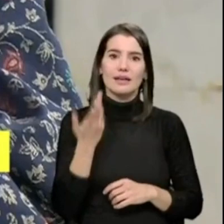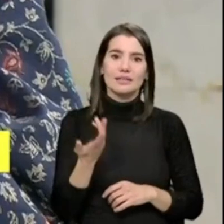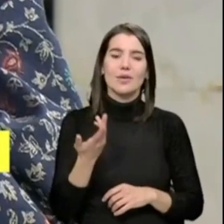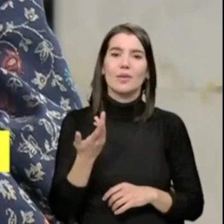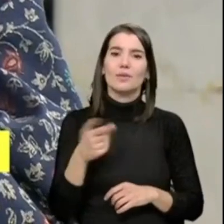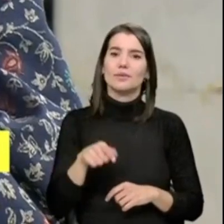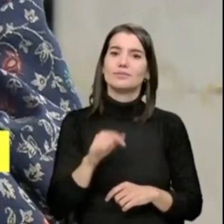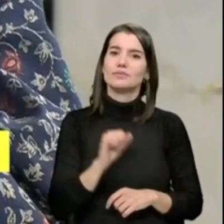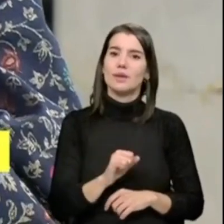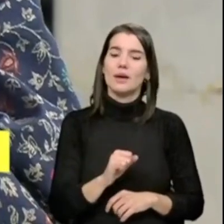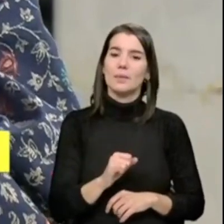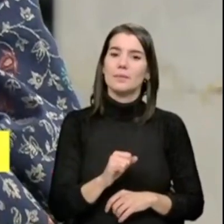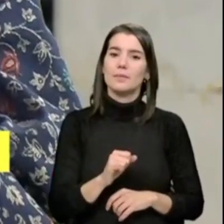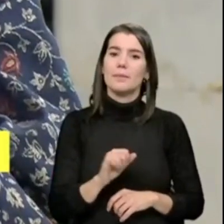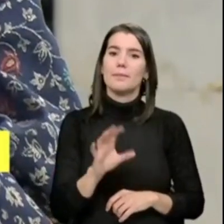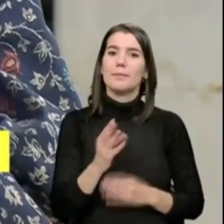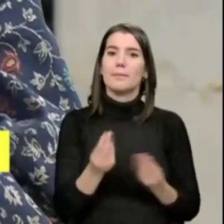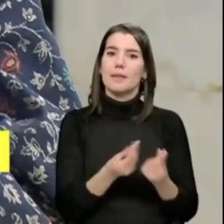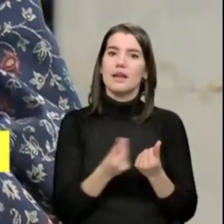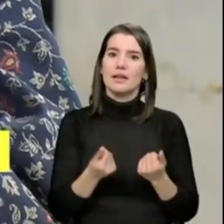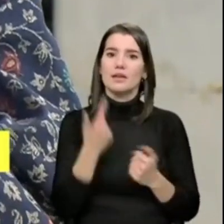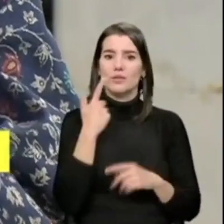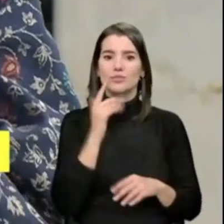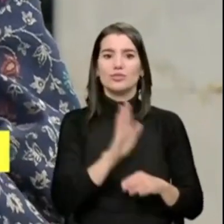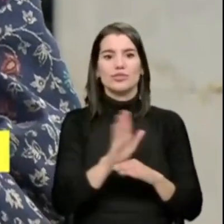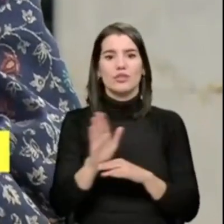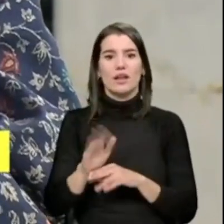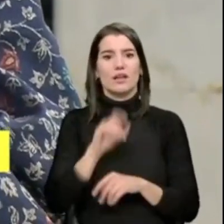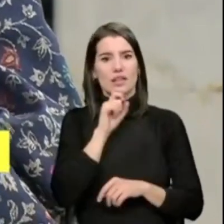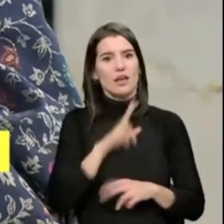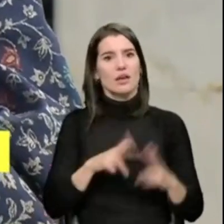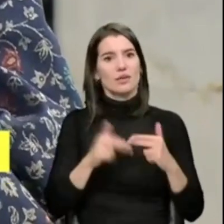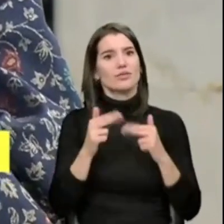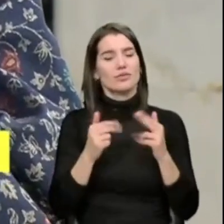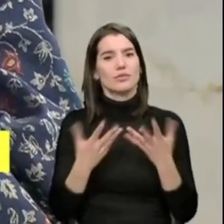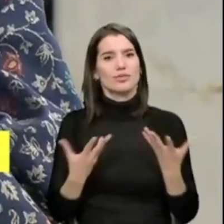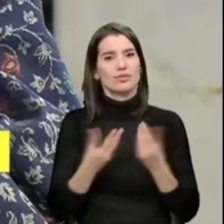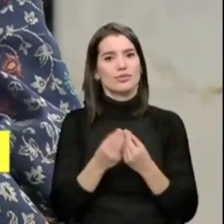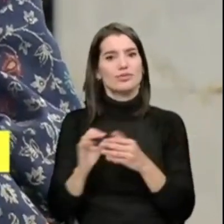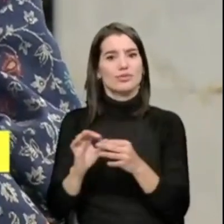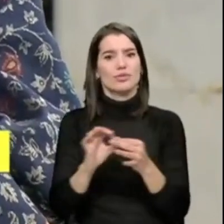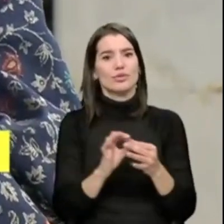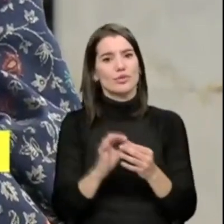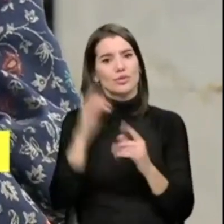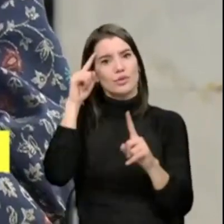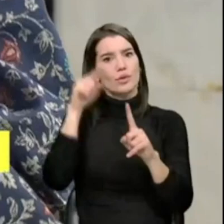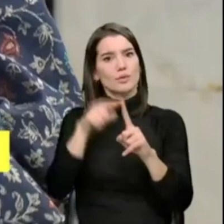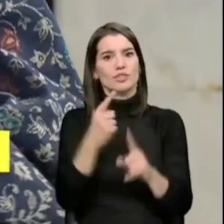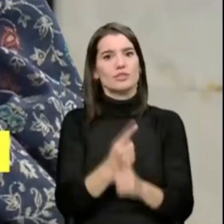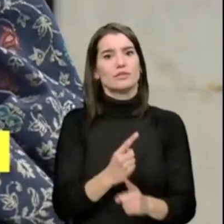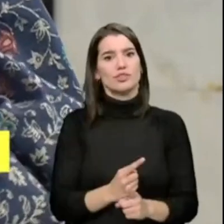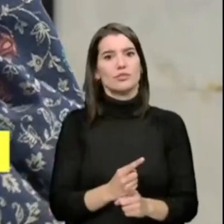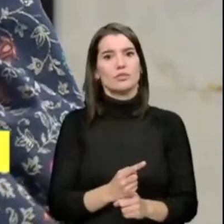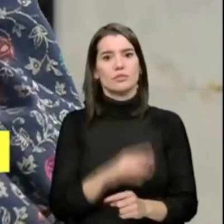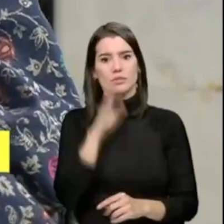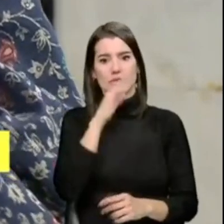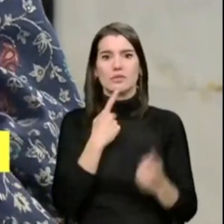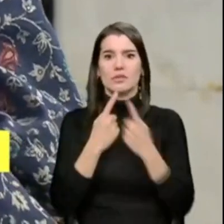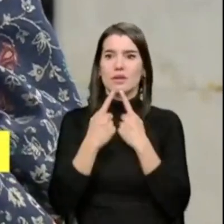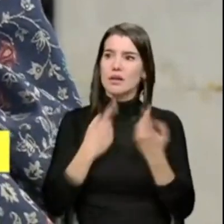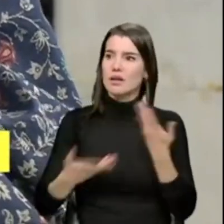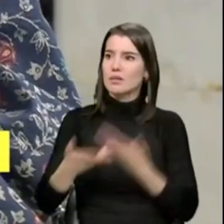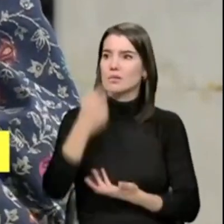foi uma maneira de mostrar que podemos construir todos juntos para a mesma finalidade, desde que haja esse diálogo, desde que